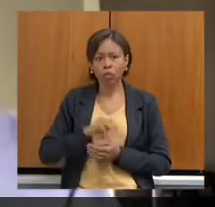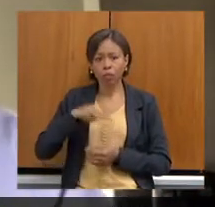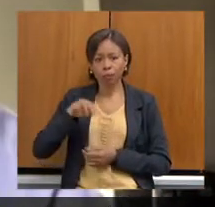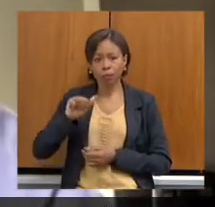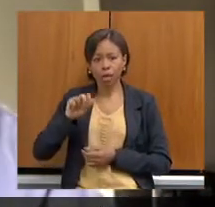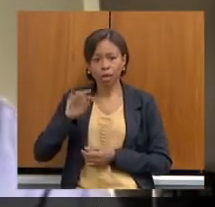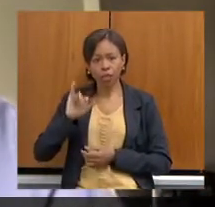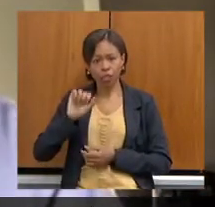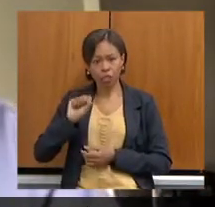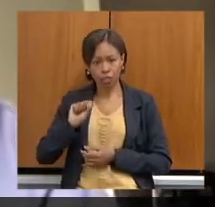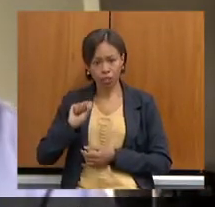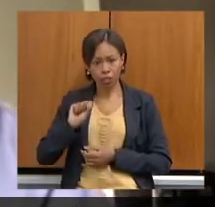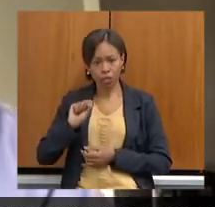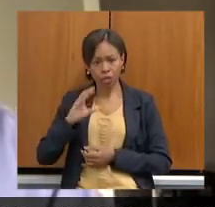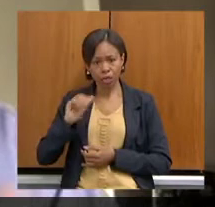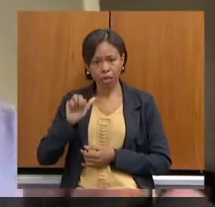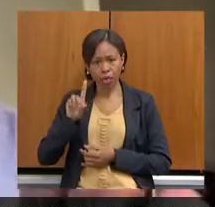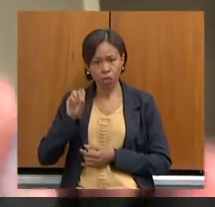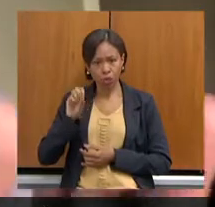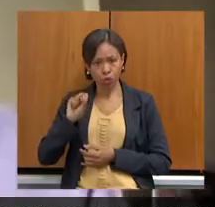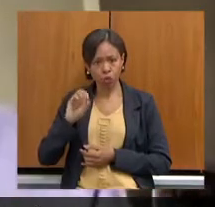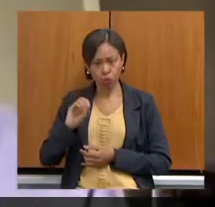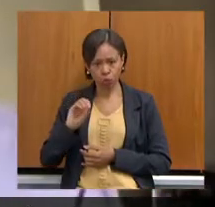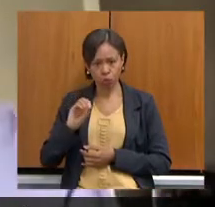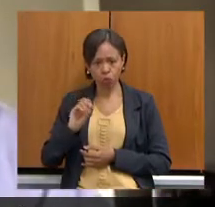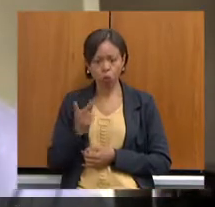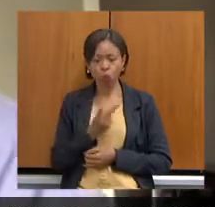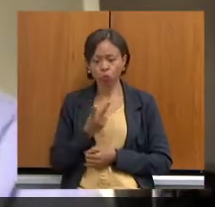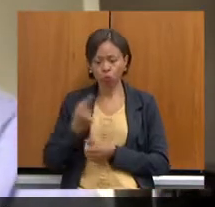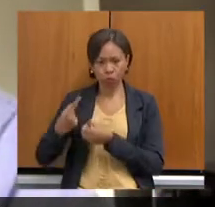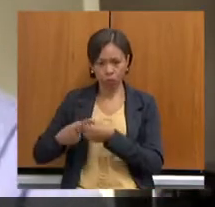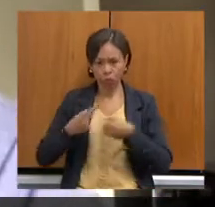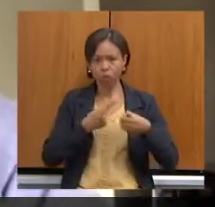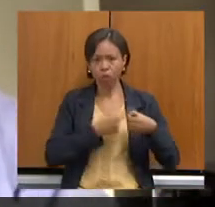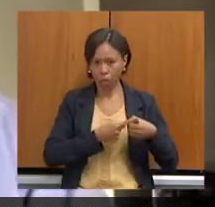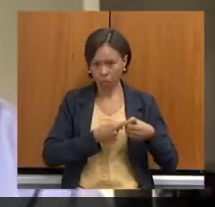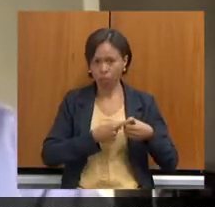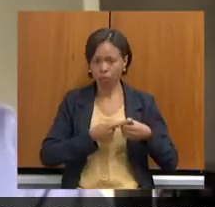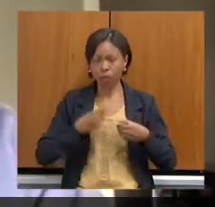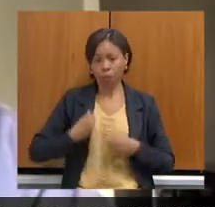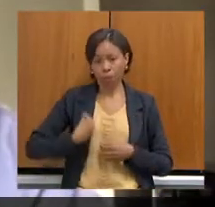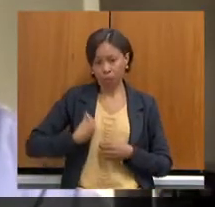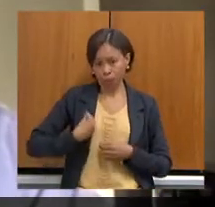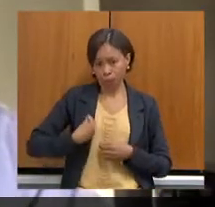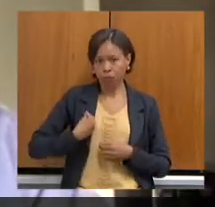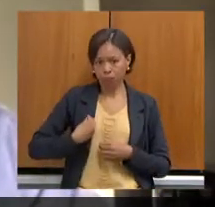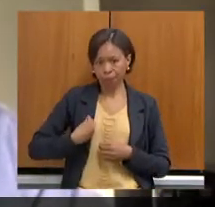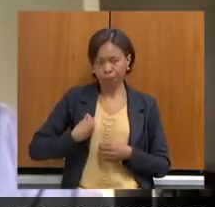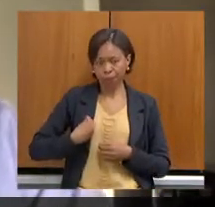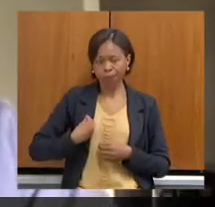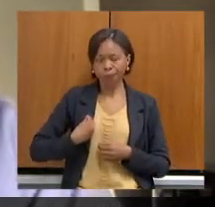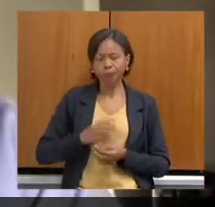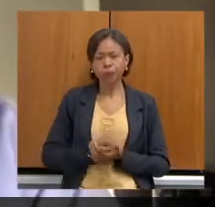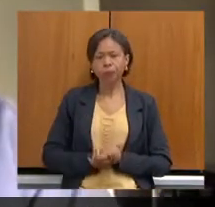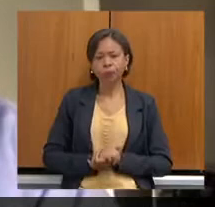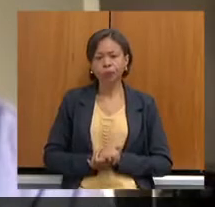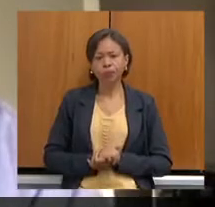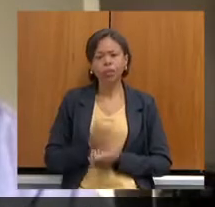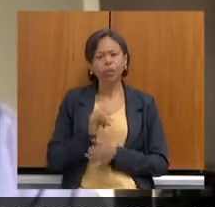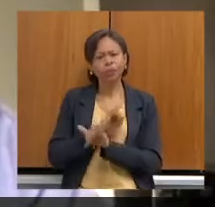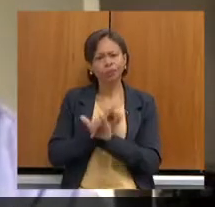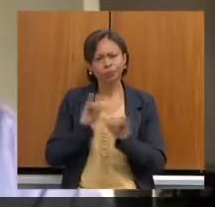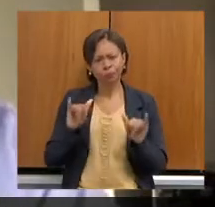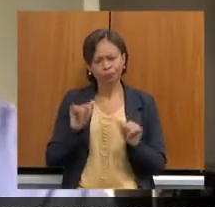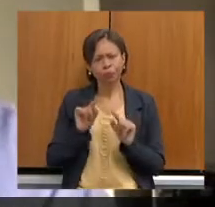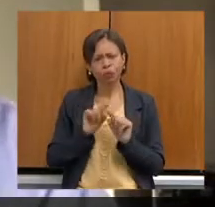participam do projeto Jaíba o desenho lá da frente três o Dalmir lá de Jaíba quer dizer para vocês